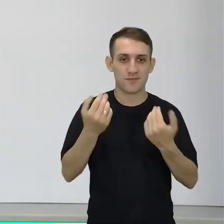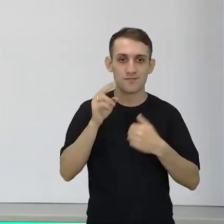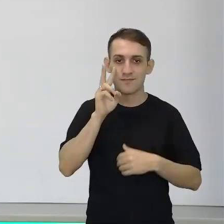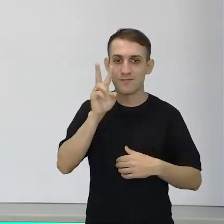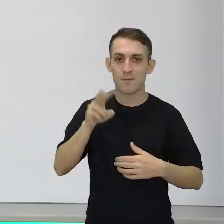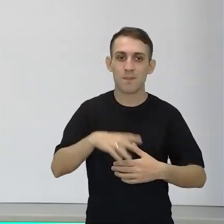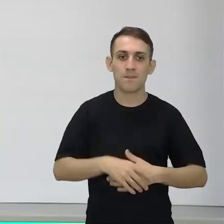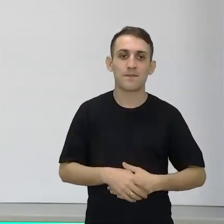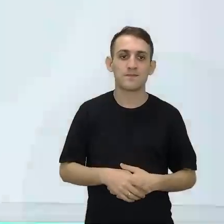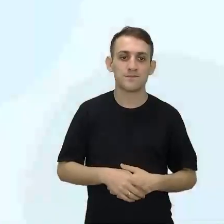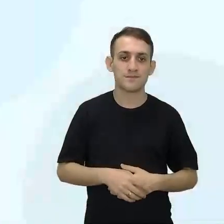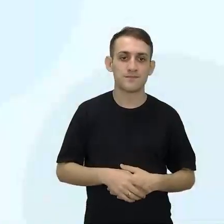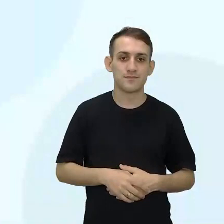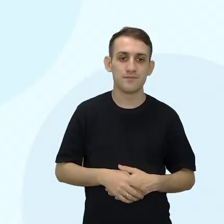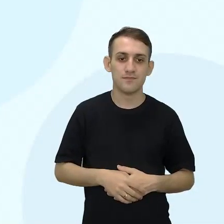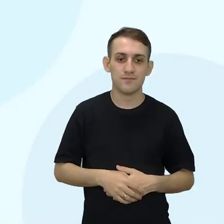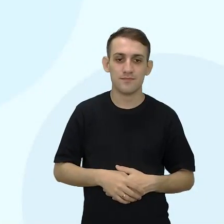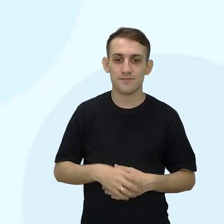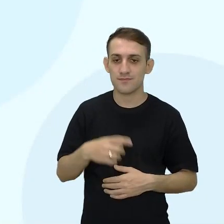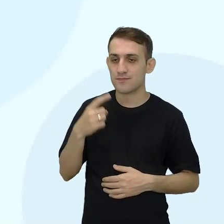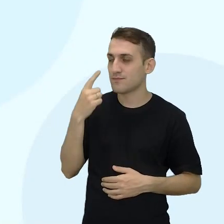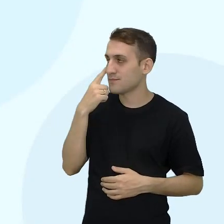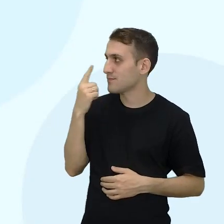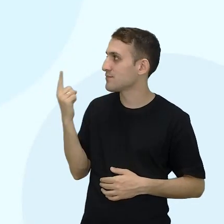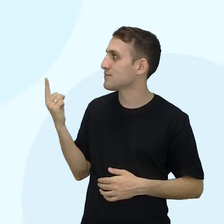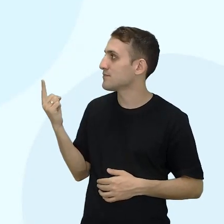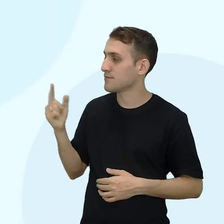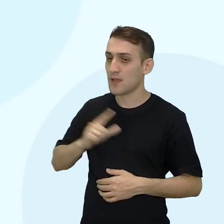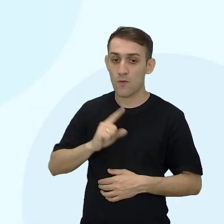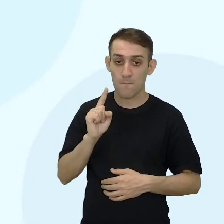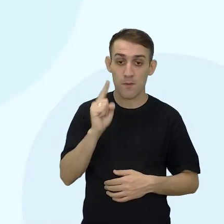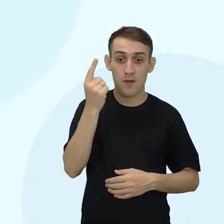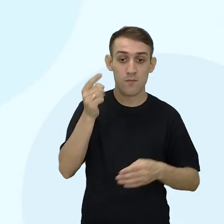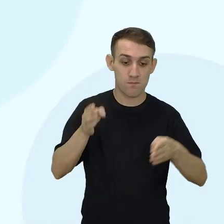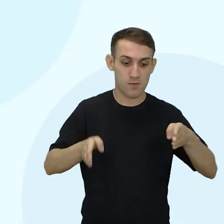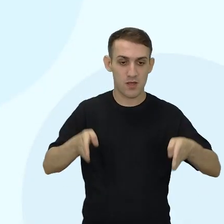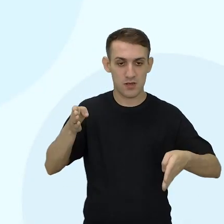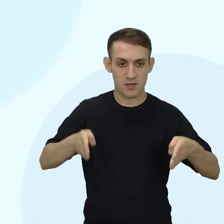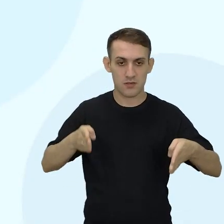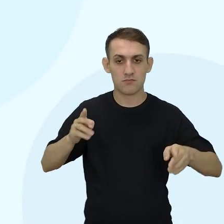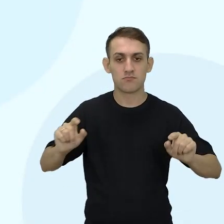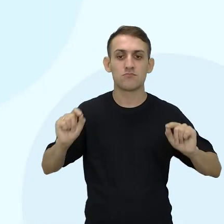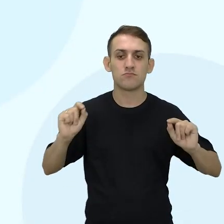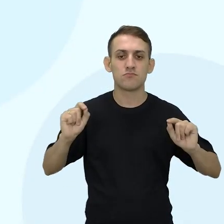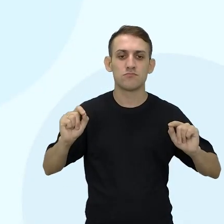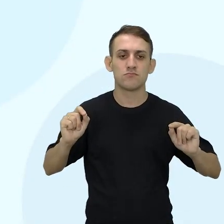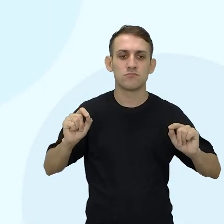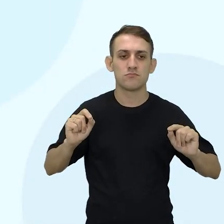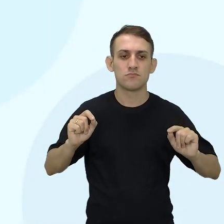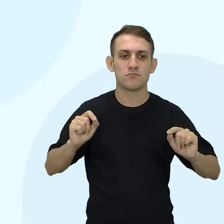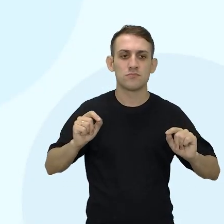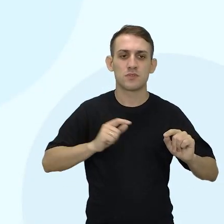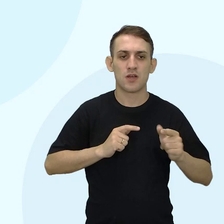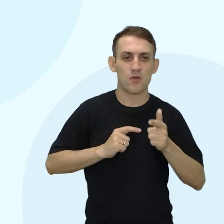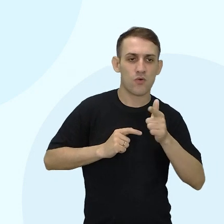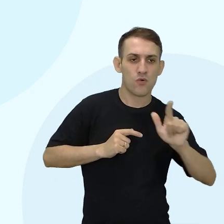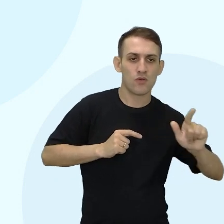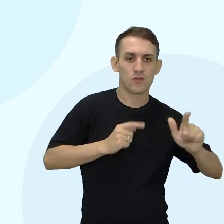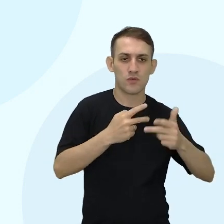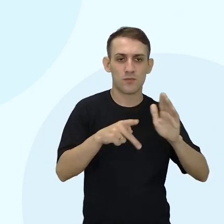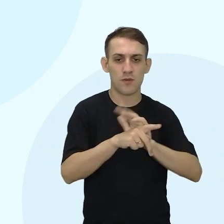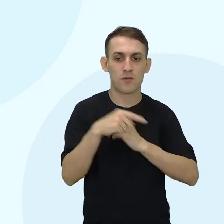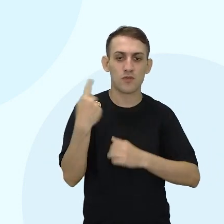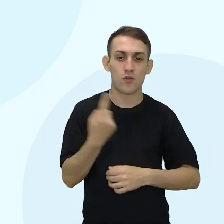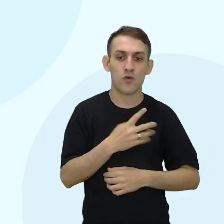pessoal. Olha só. Então a gente tem aqui o primeiro período, porção inferior do território conhecido